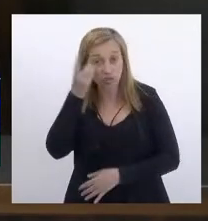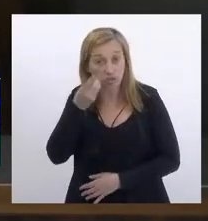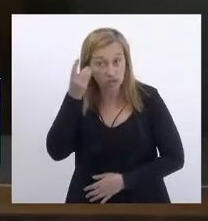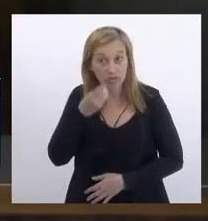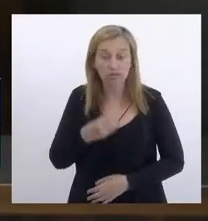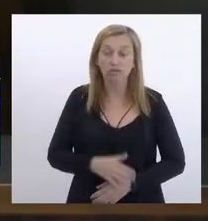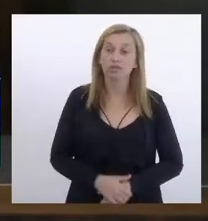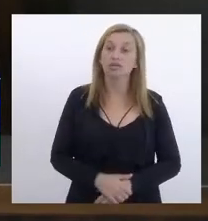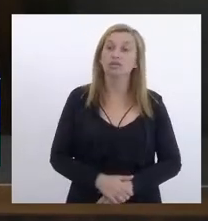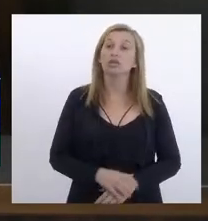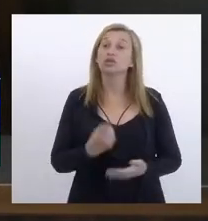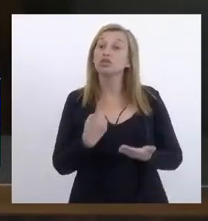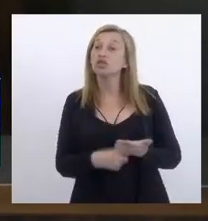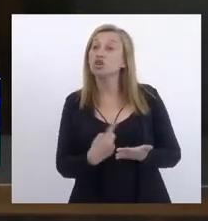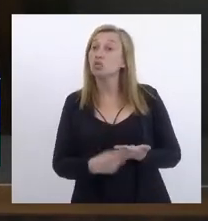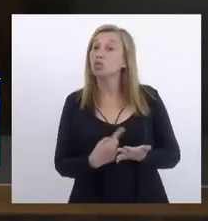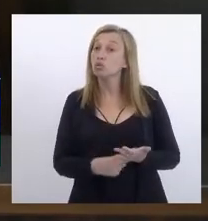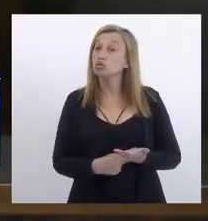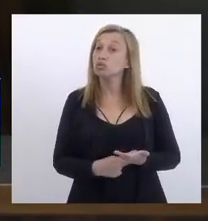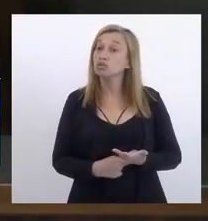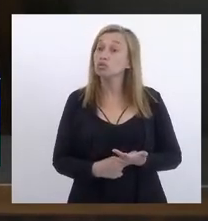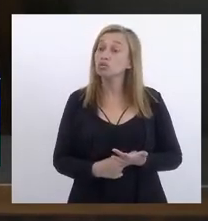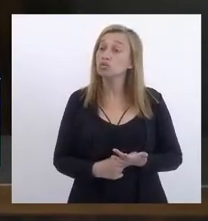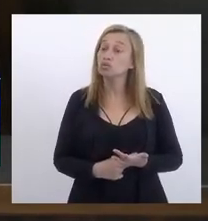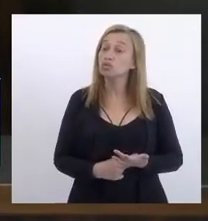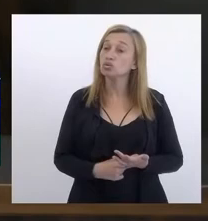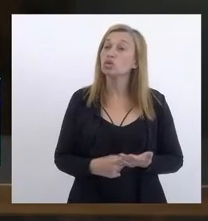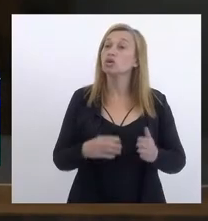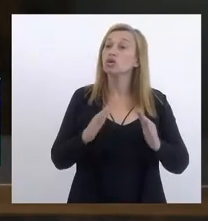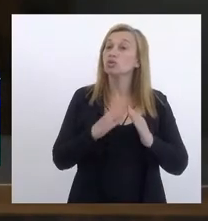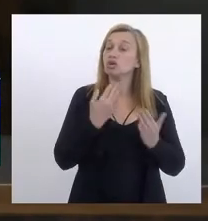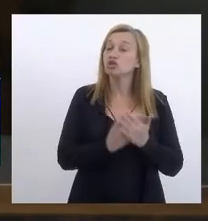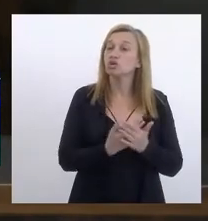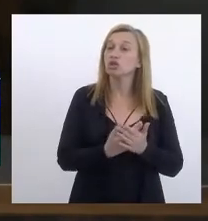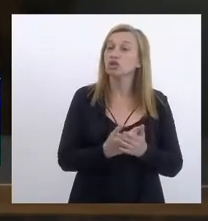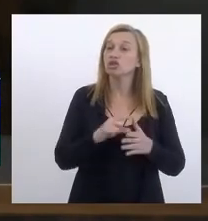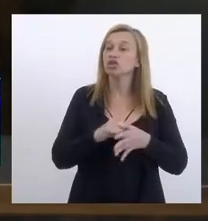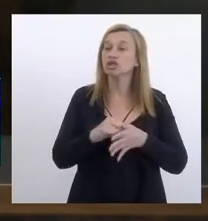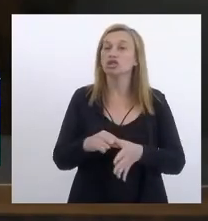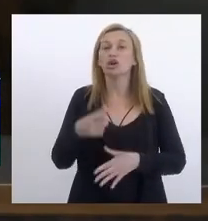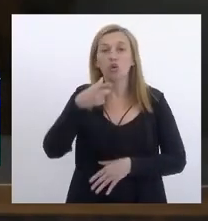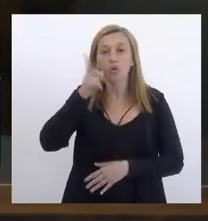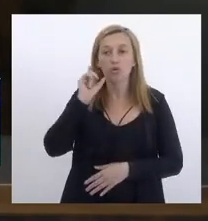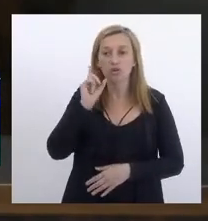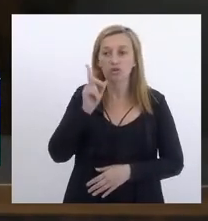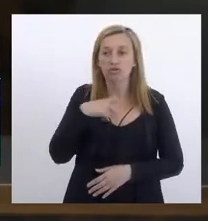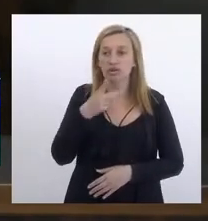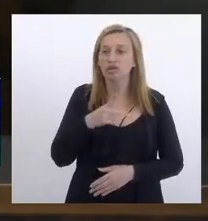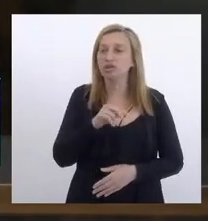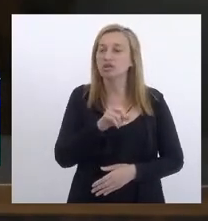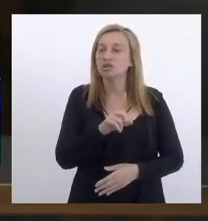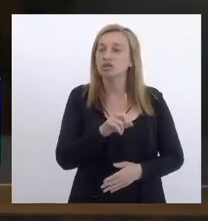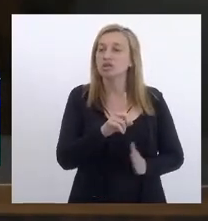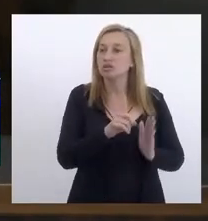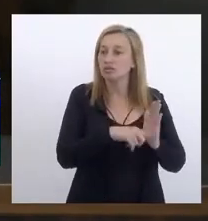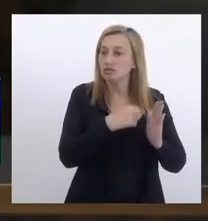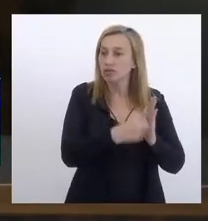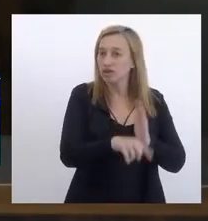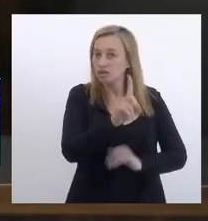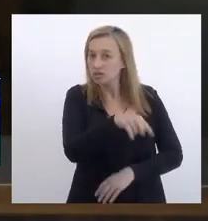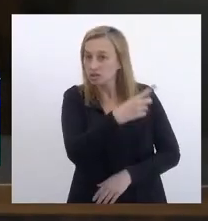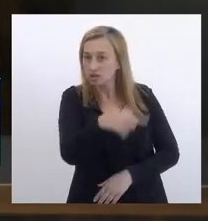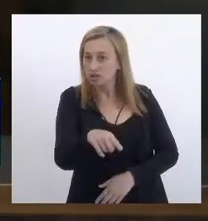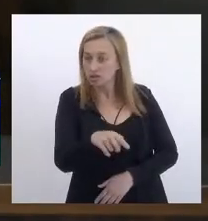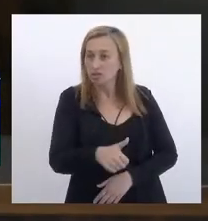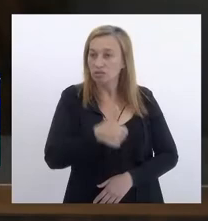parlamentares, de acordo com o Colégio de Líderes do dia de ontem, acordado, vetos rejeitados. É o 20º da pauta,